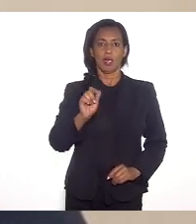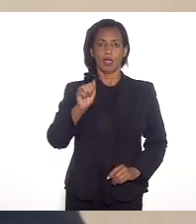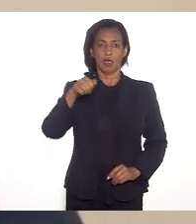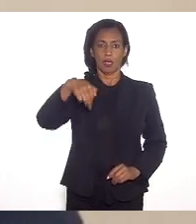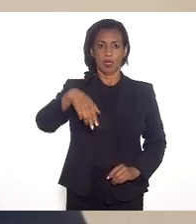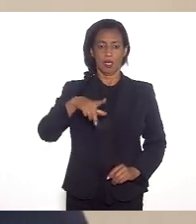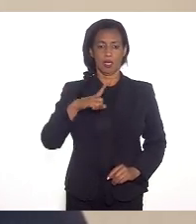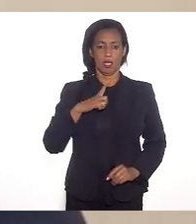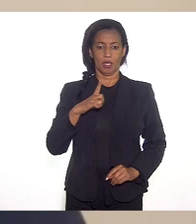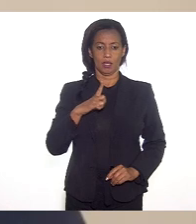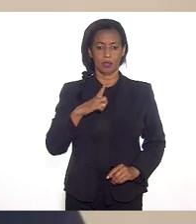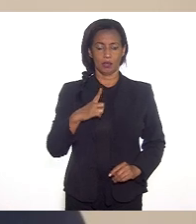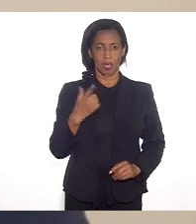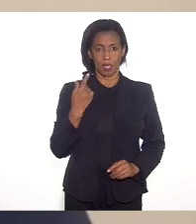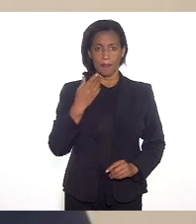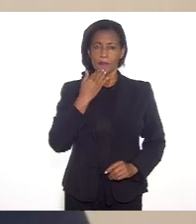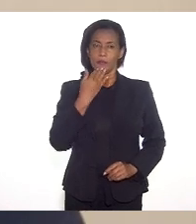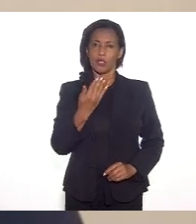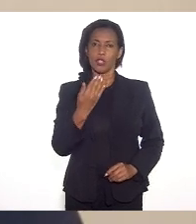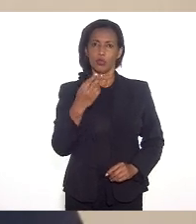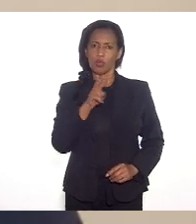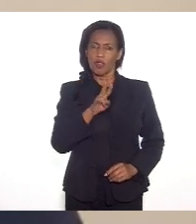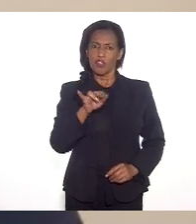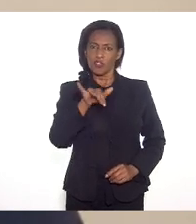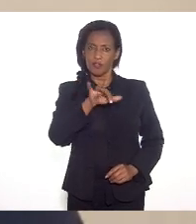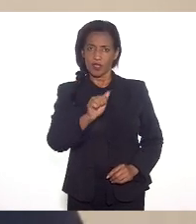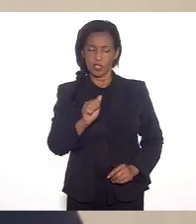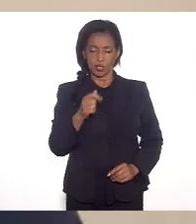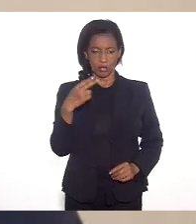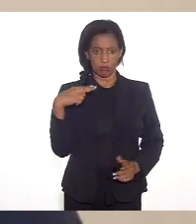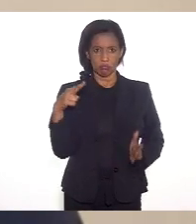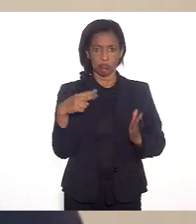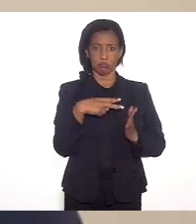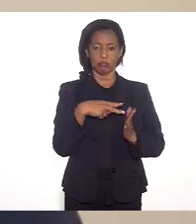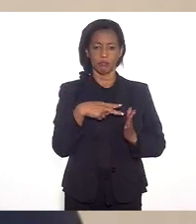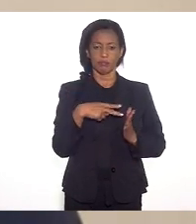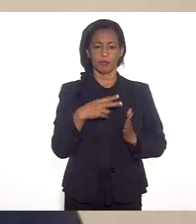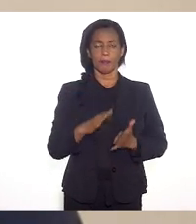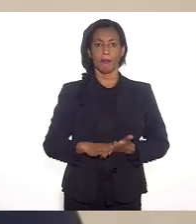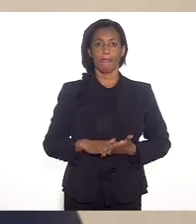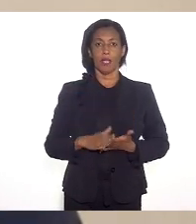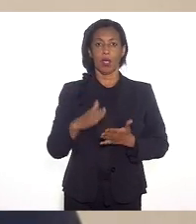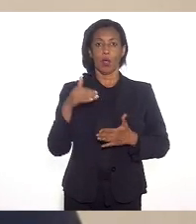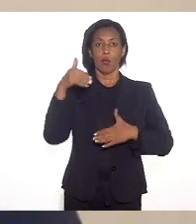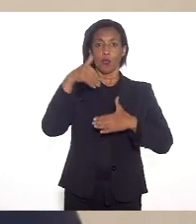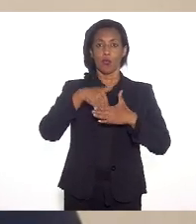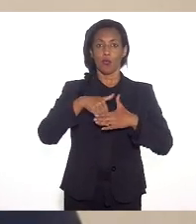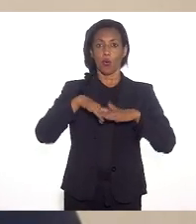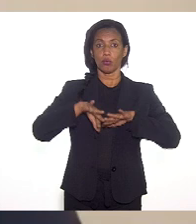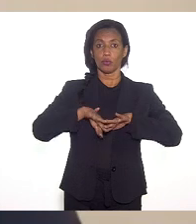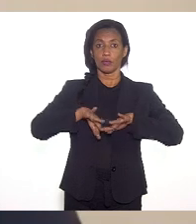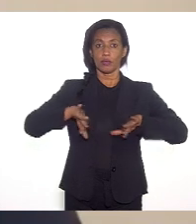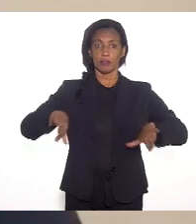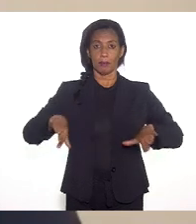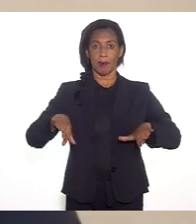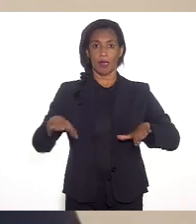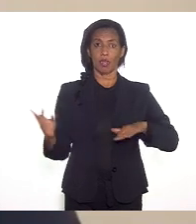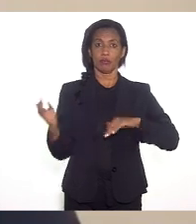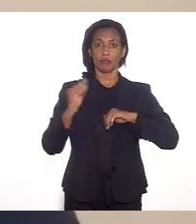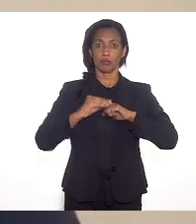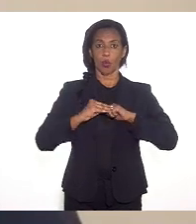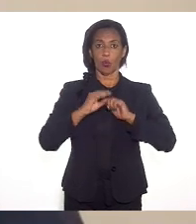Há um retorno do pedido de vista da 5ª reunião extraordinária do deputado Valdec Carneiro, com voto em separado pela constitucionalidade com